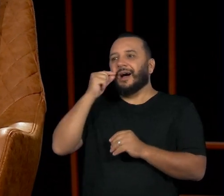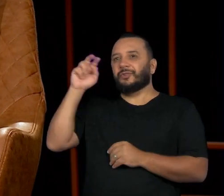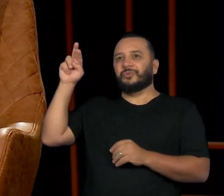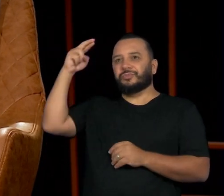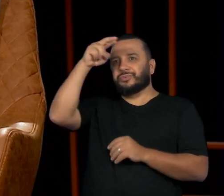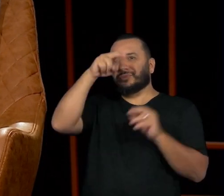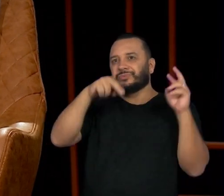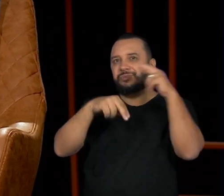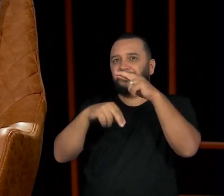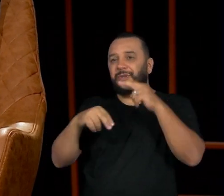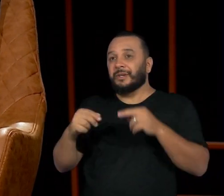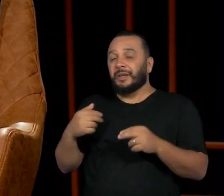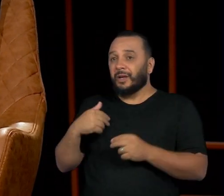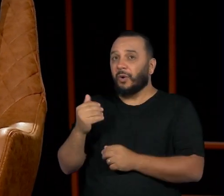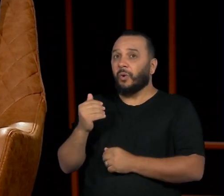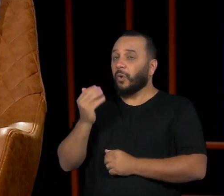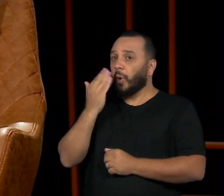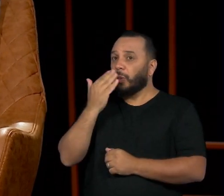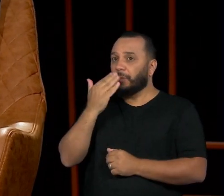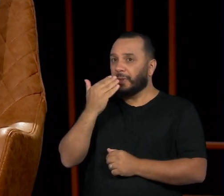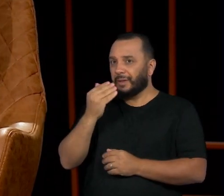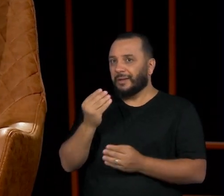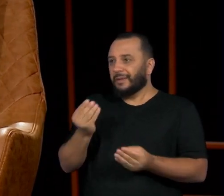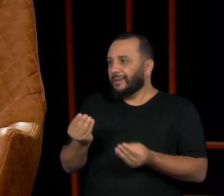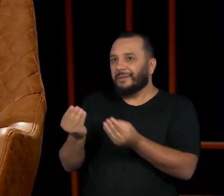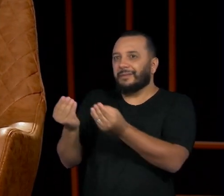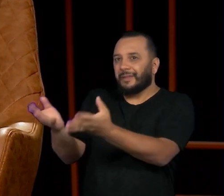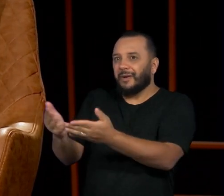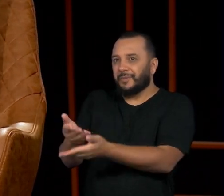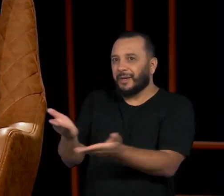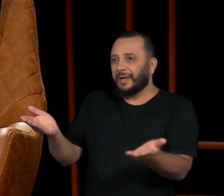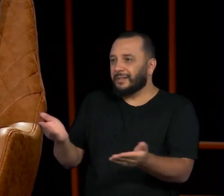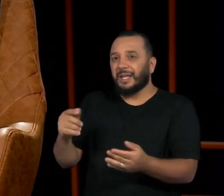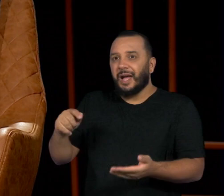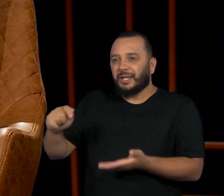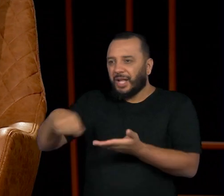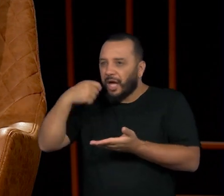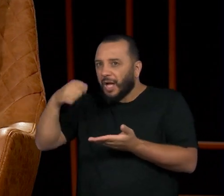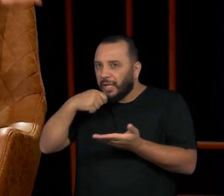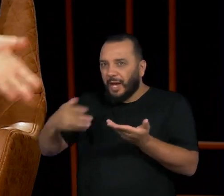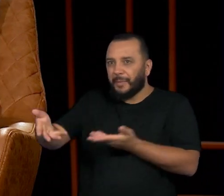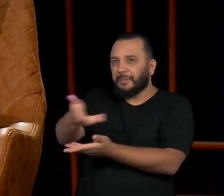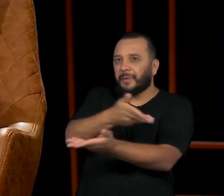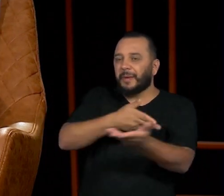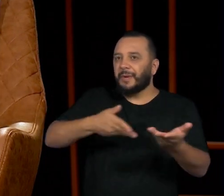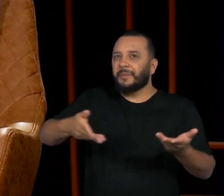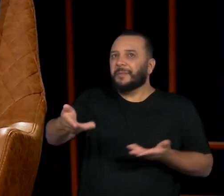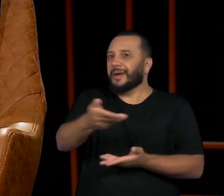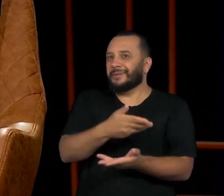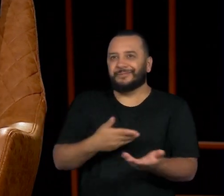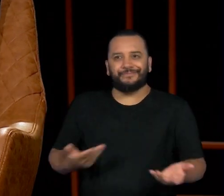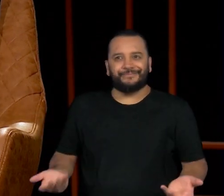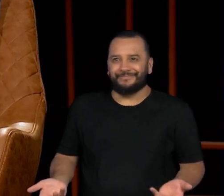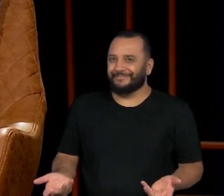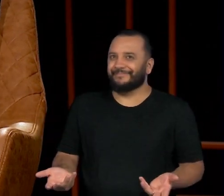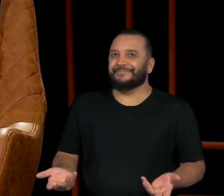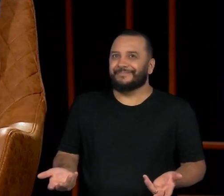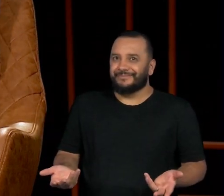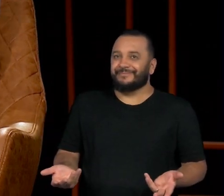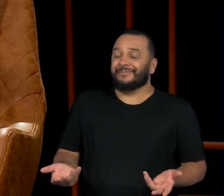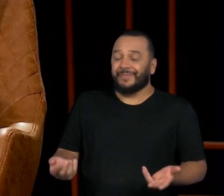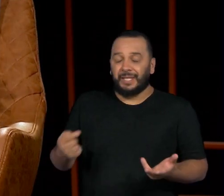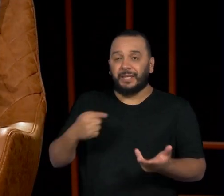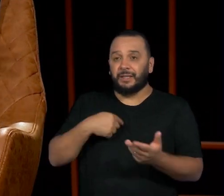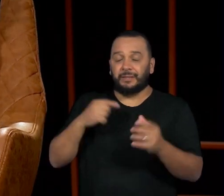Colocava comida na cozinha e elas muitas vezes acabavam comendo a comida umas das outras e aí a comida sumia. Então eu fui ter